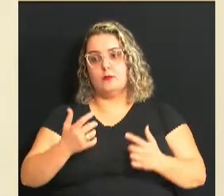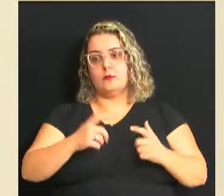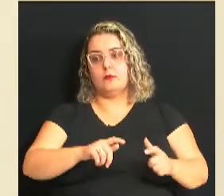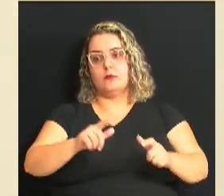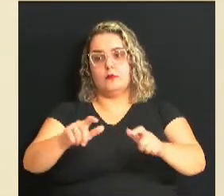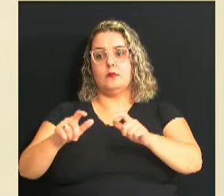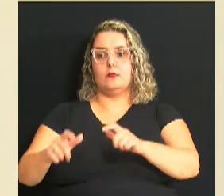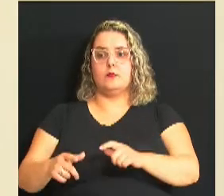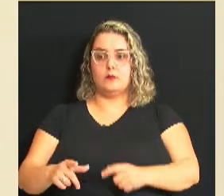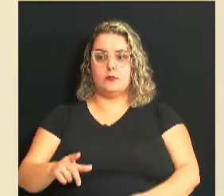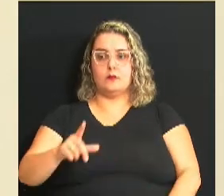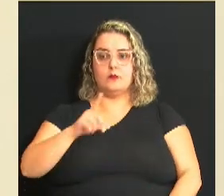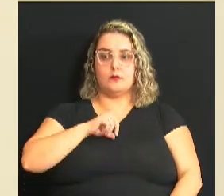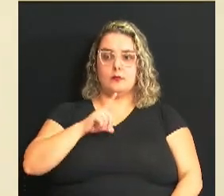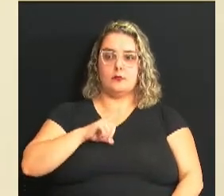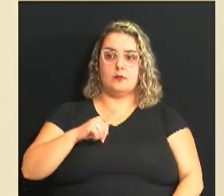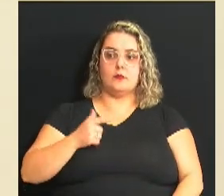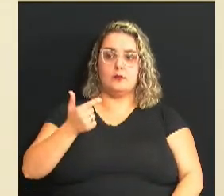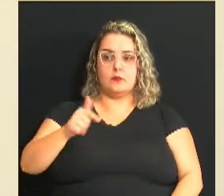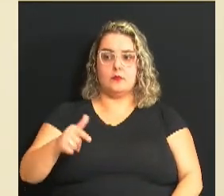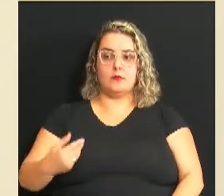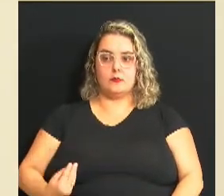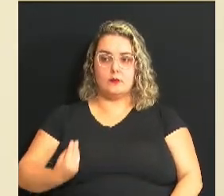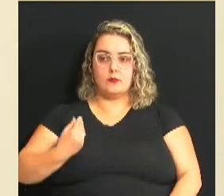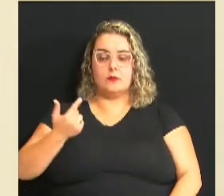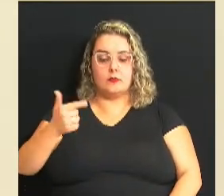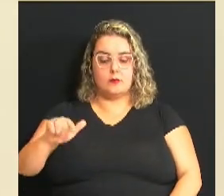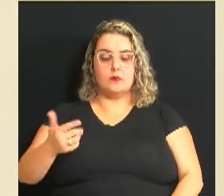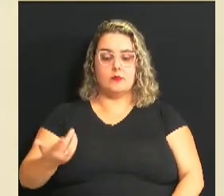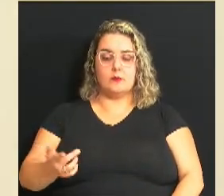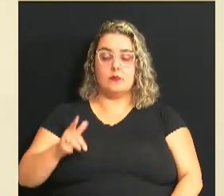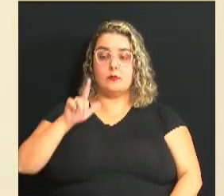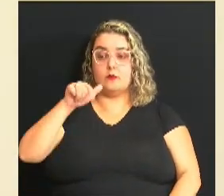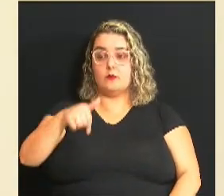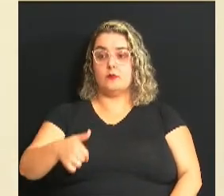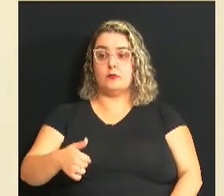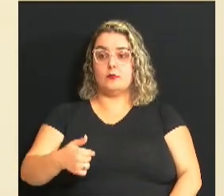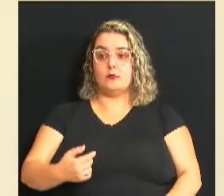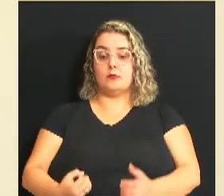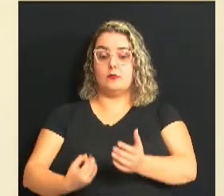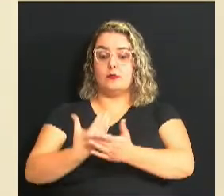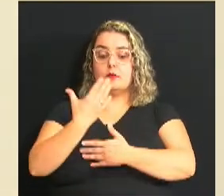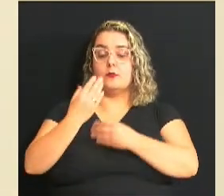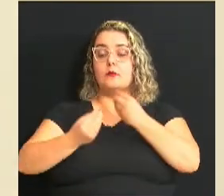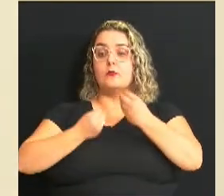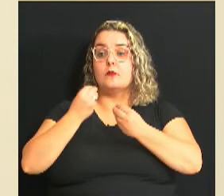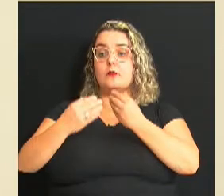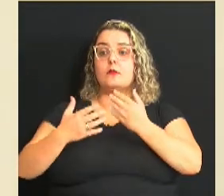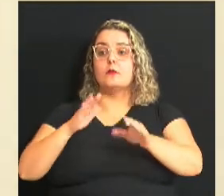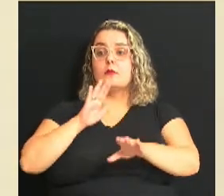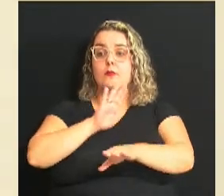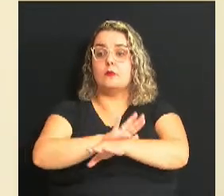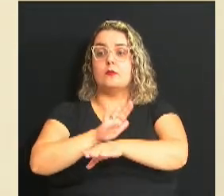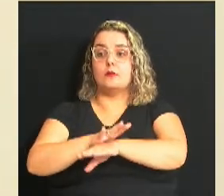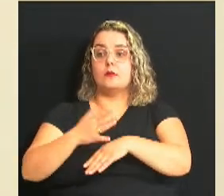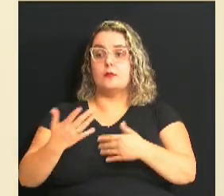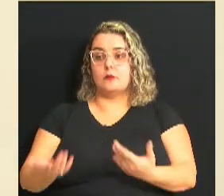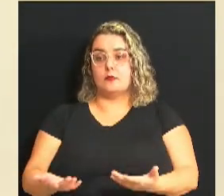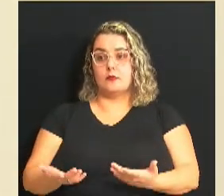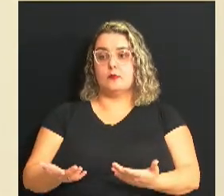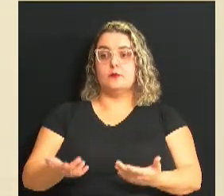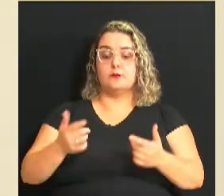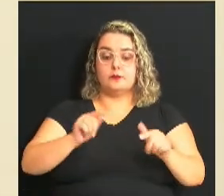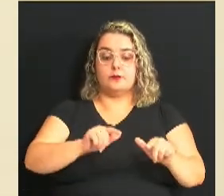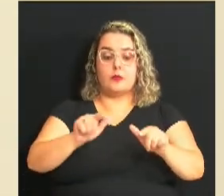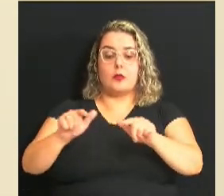que eles tenham a sobrevivência. E eu acho que a gente tem que depois descobrir de que maneira que a gente ajuda esses espaços